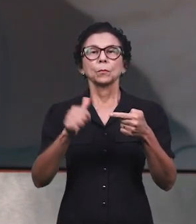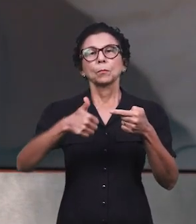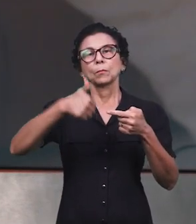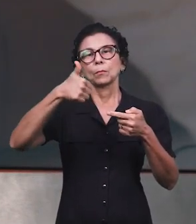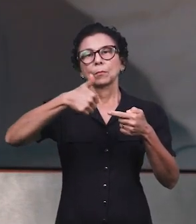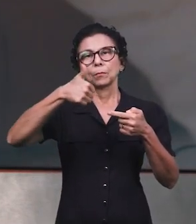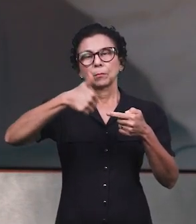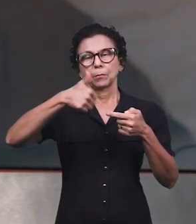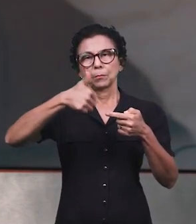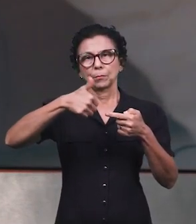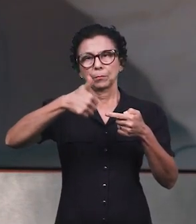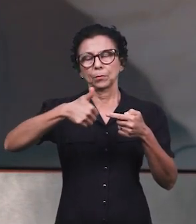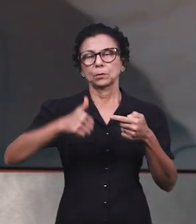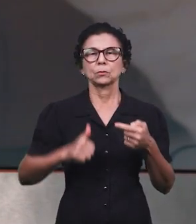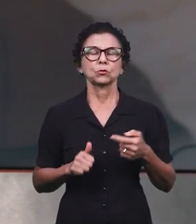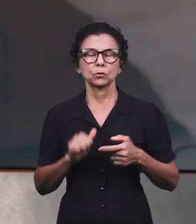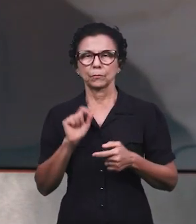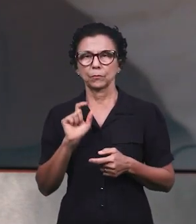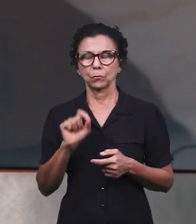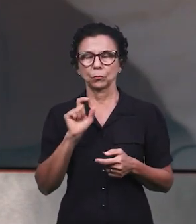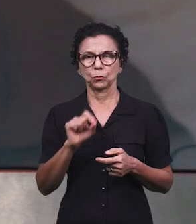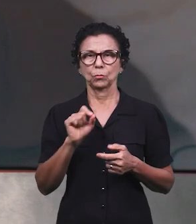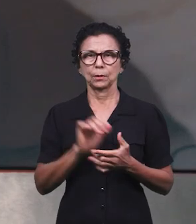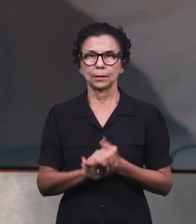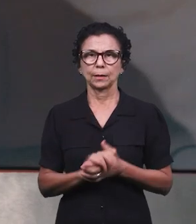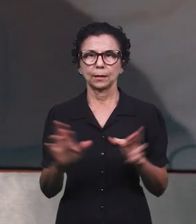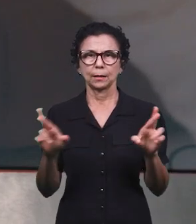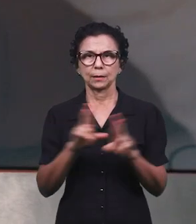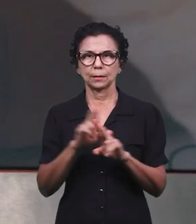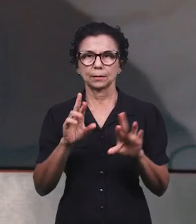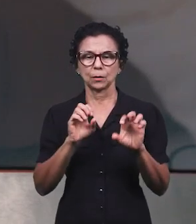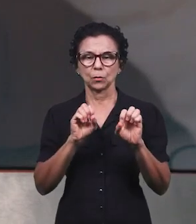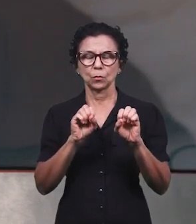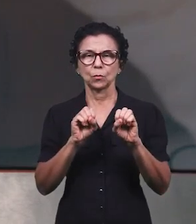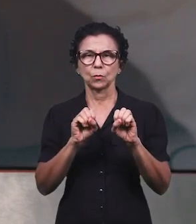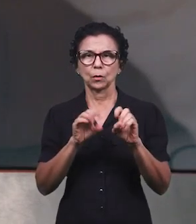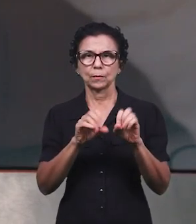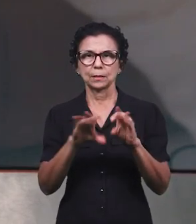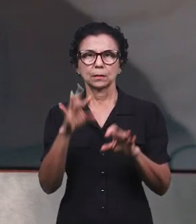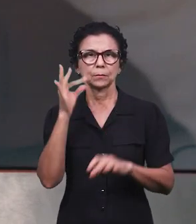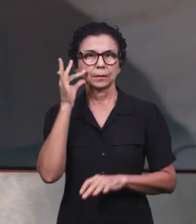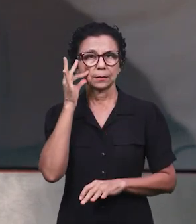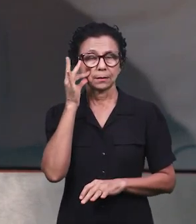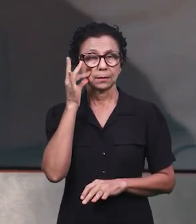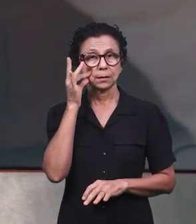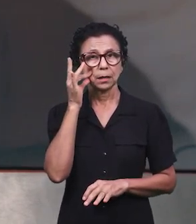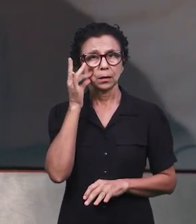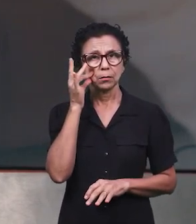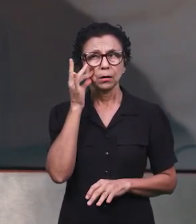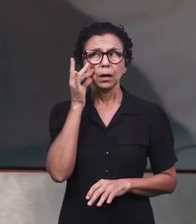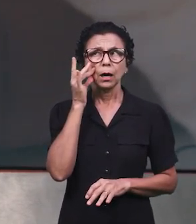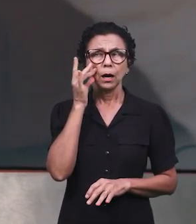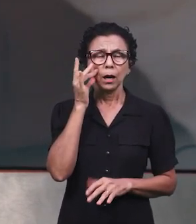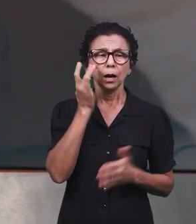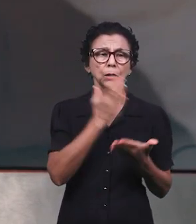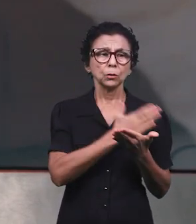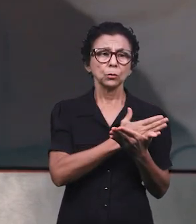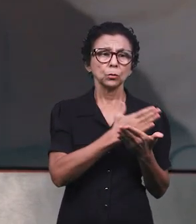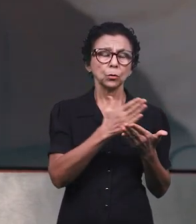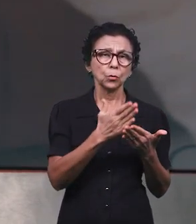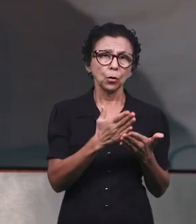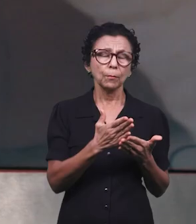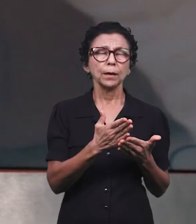Primeira vantagem que a gente vê sobre o ensino presencial é que ele pode ser muito interessante no início e no final da